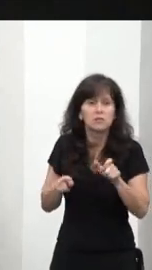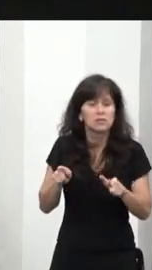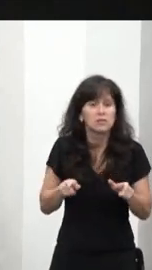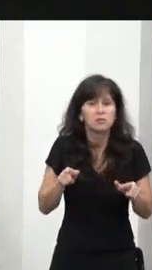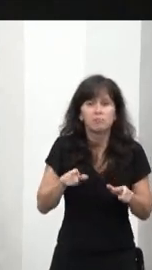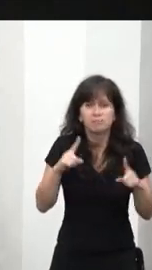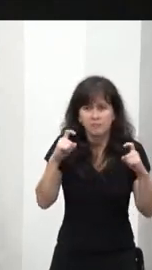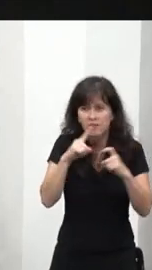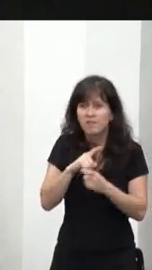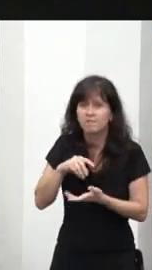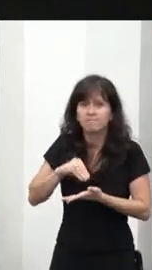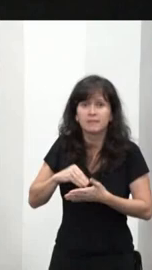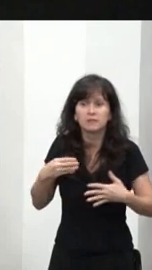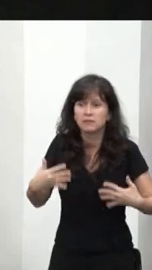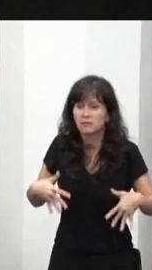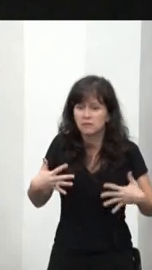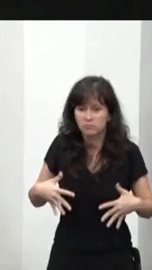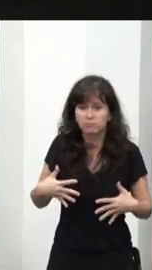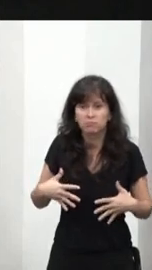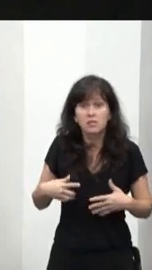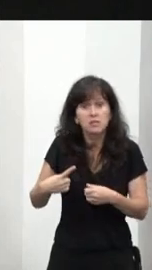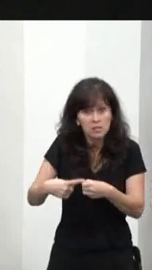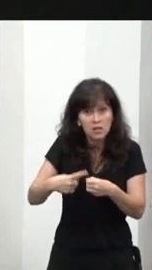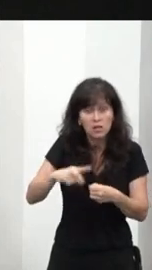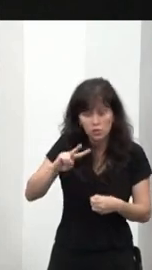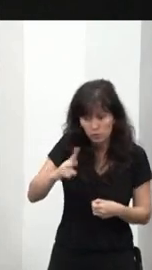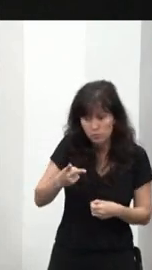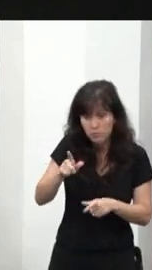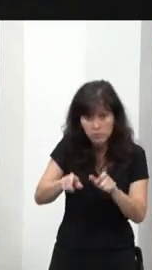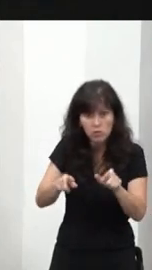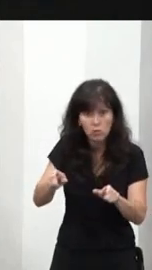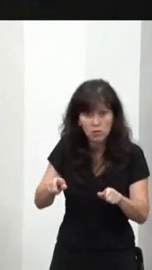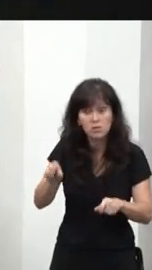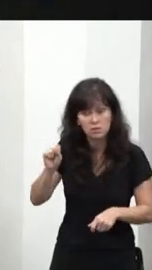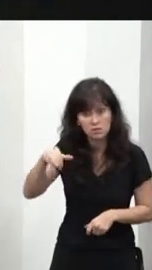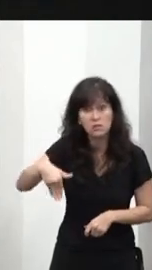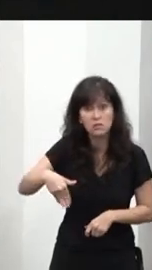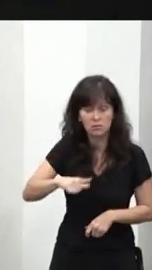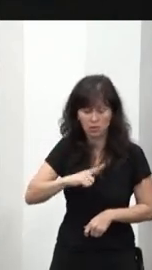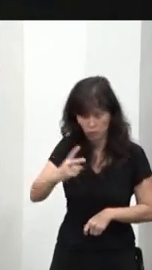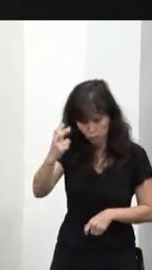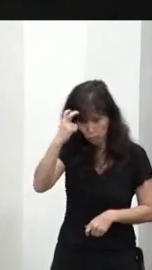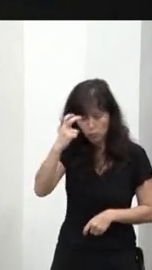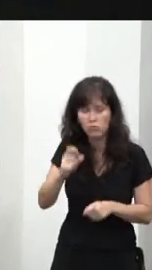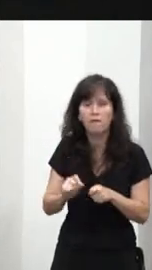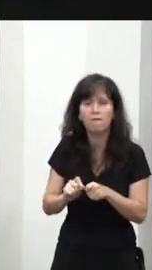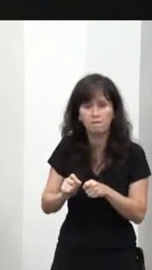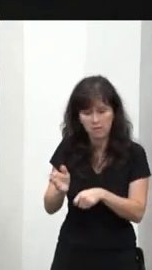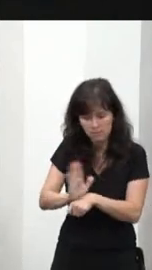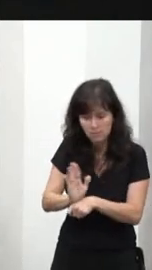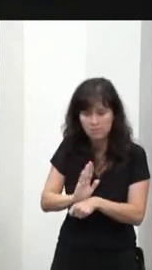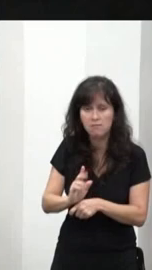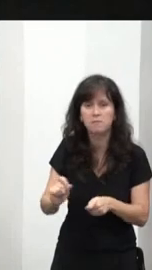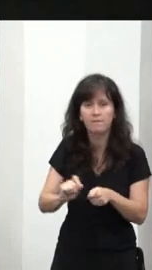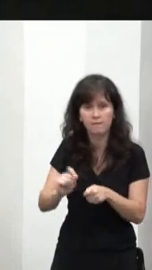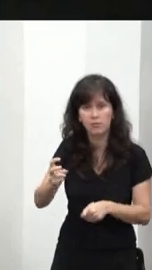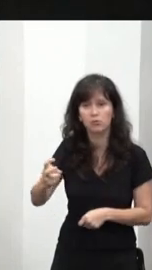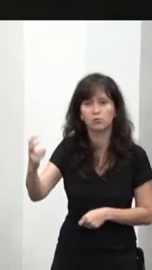e sim cidade de dois mil habitantes tem cultura faz cinema Faz Cultura